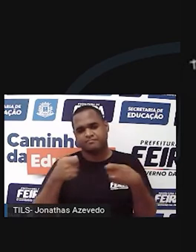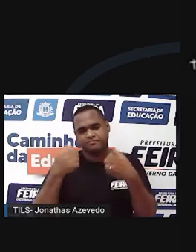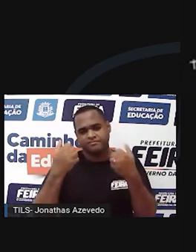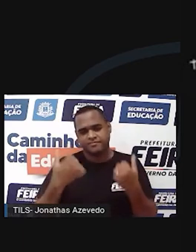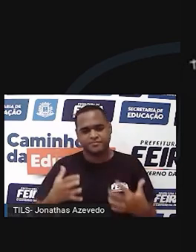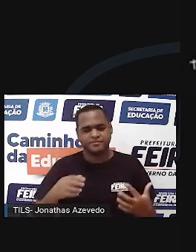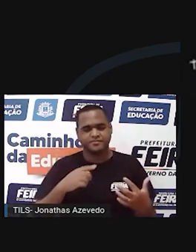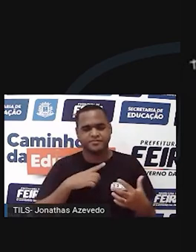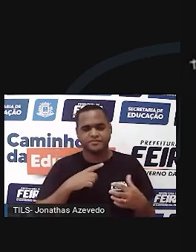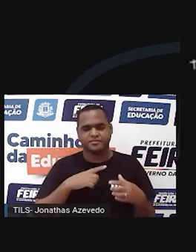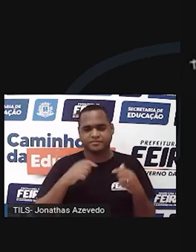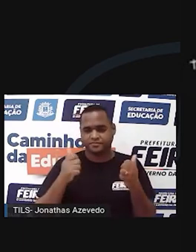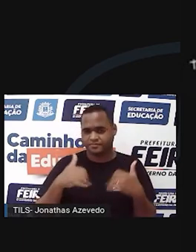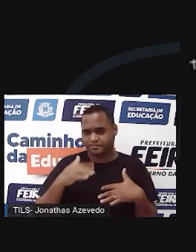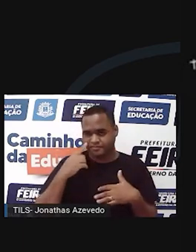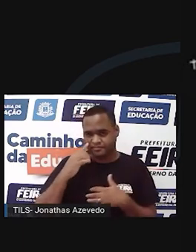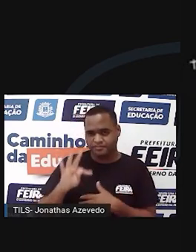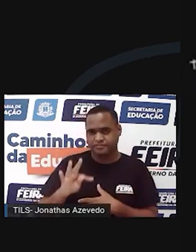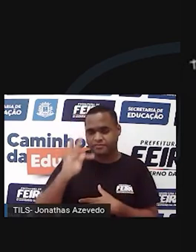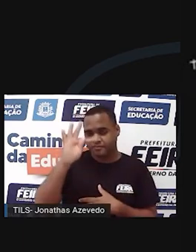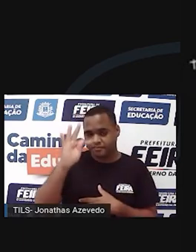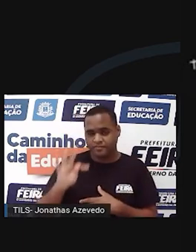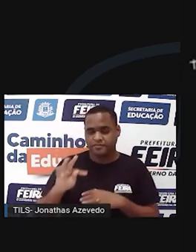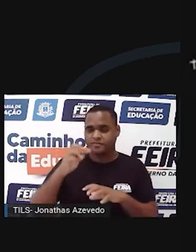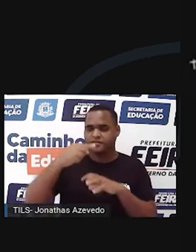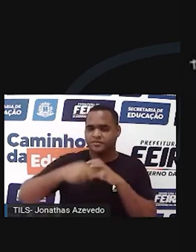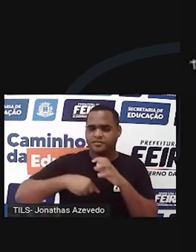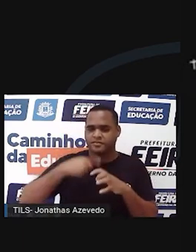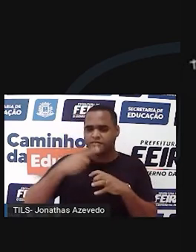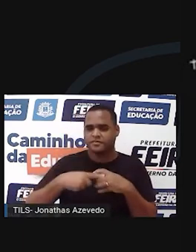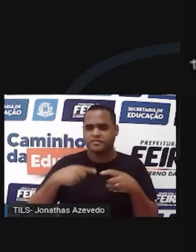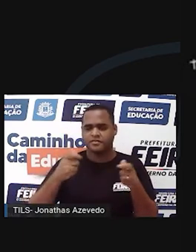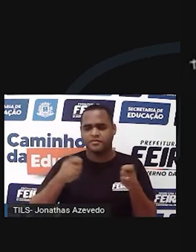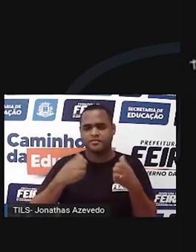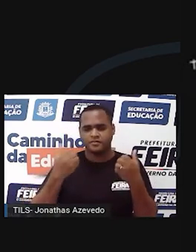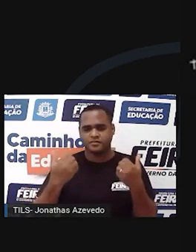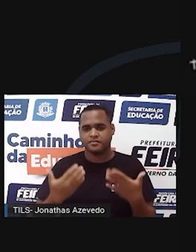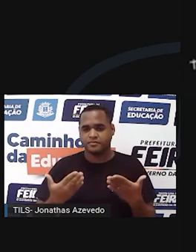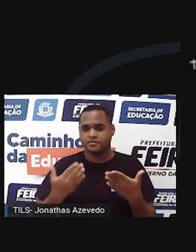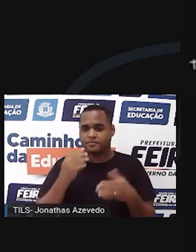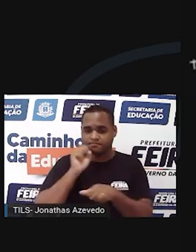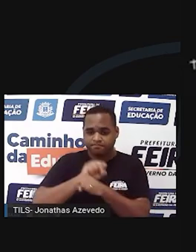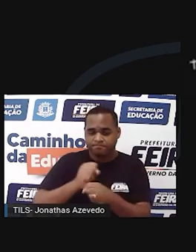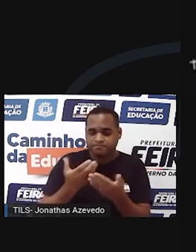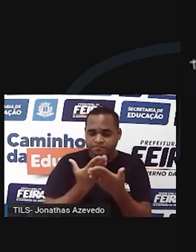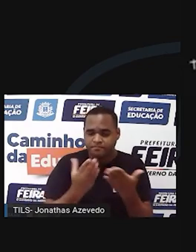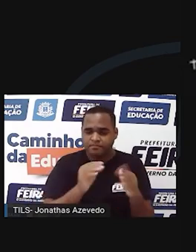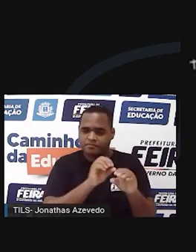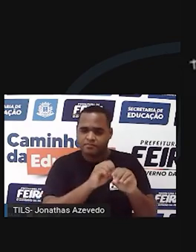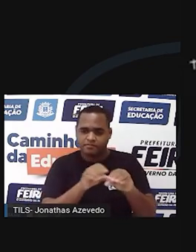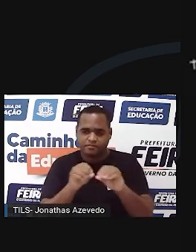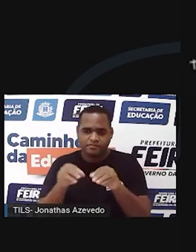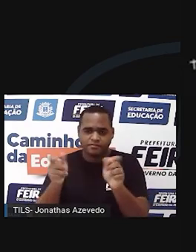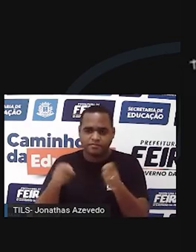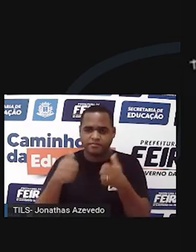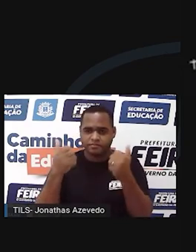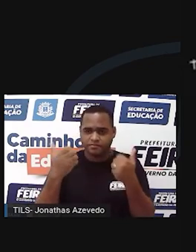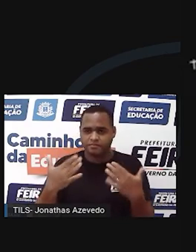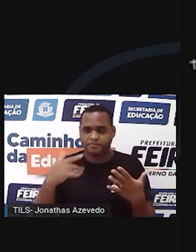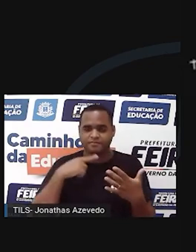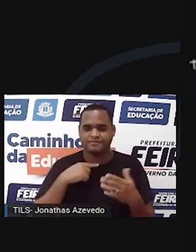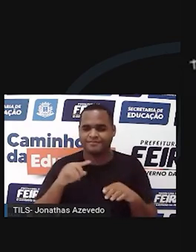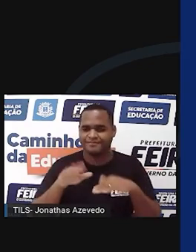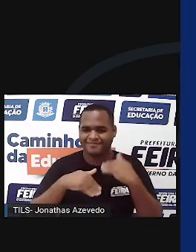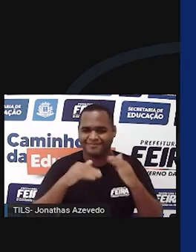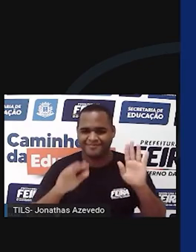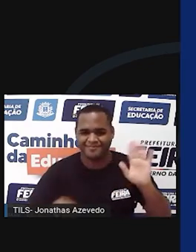na temperatura do planeta. E eu espero que essa aula tenha te ajudado e até a